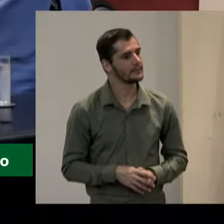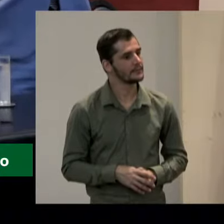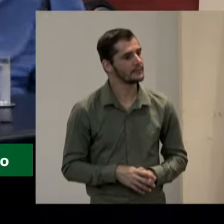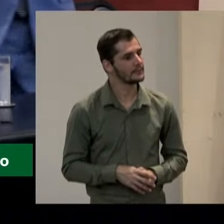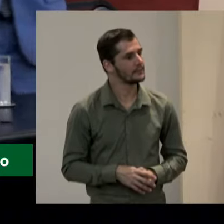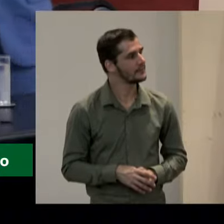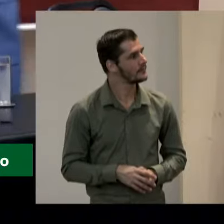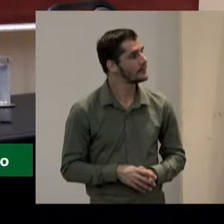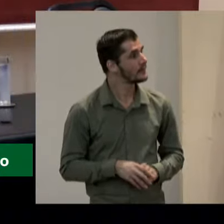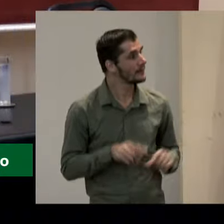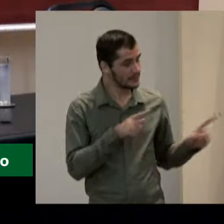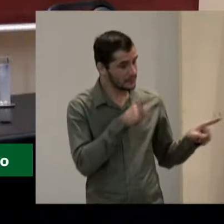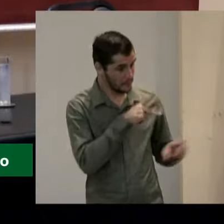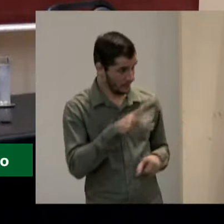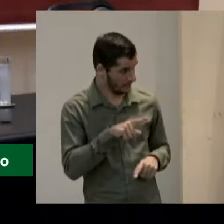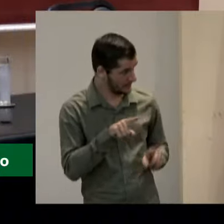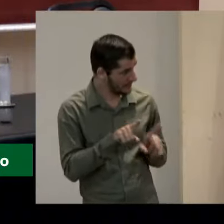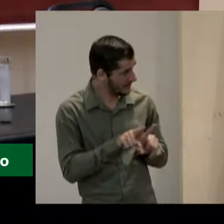Também.